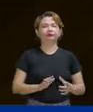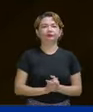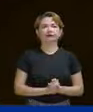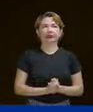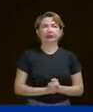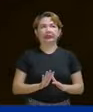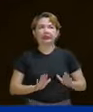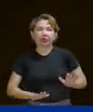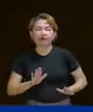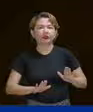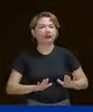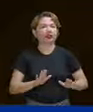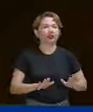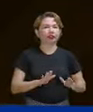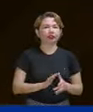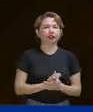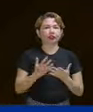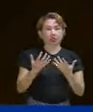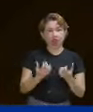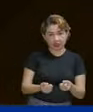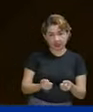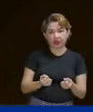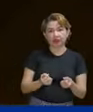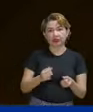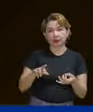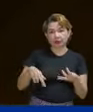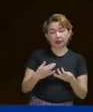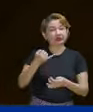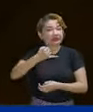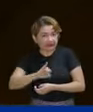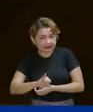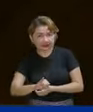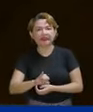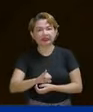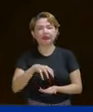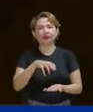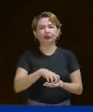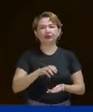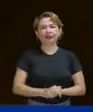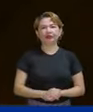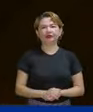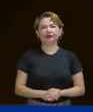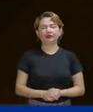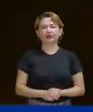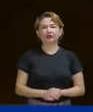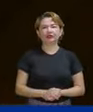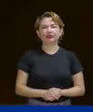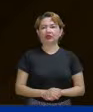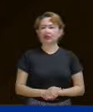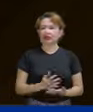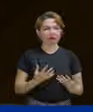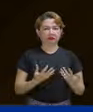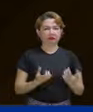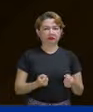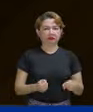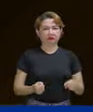remota hipótese de admissão do presente recurso, no mérito, ele não merece qualquer